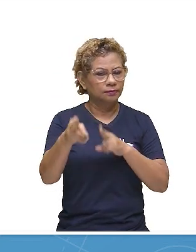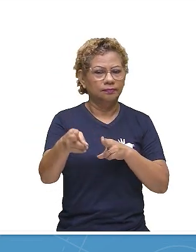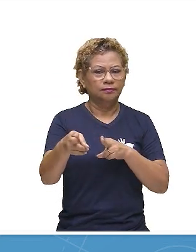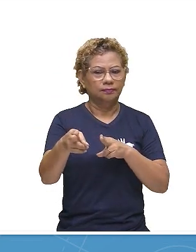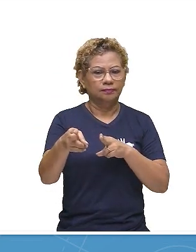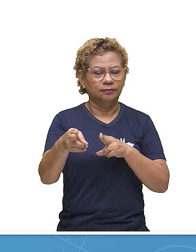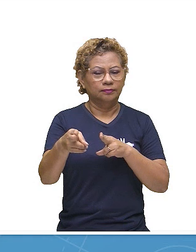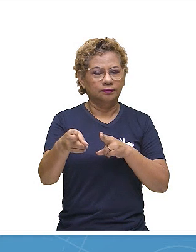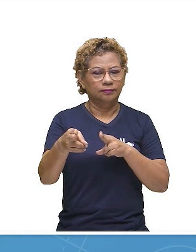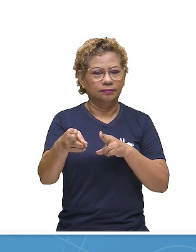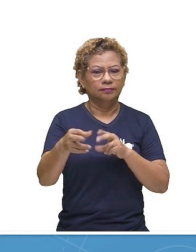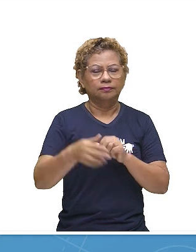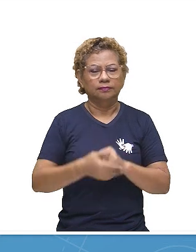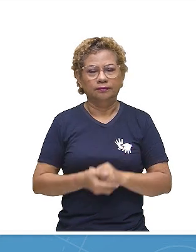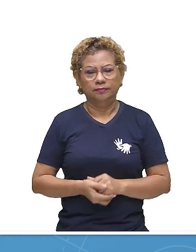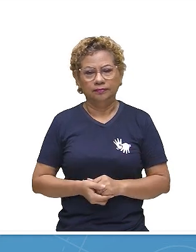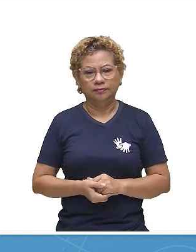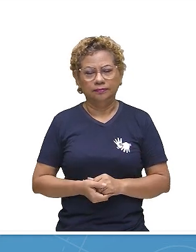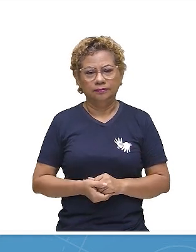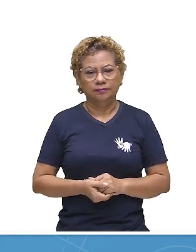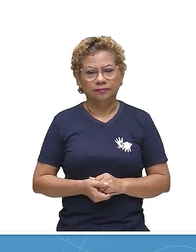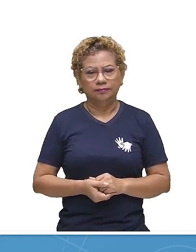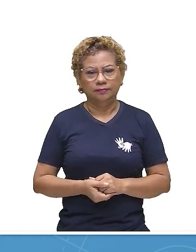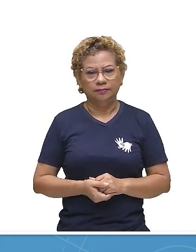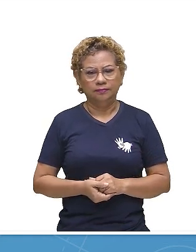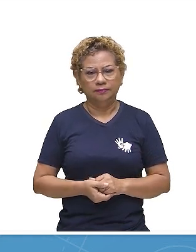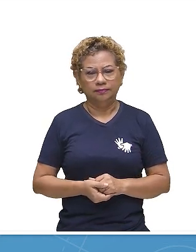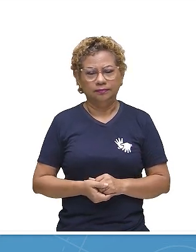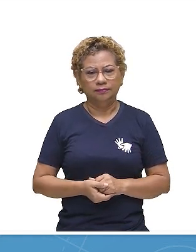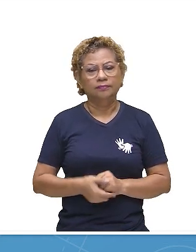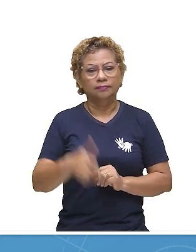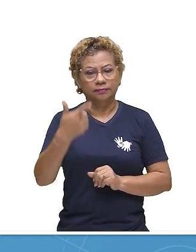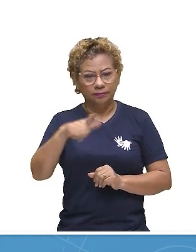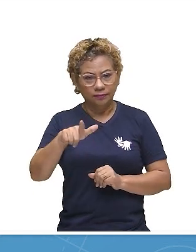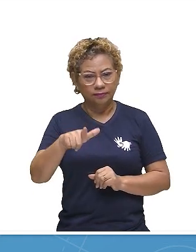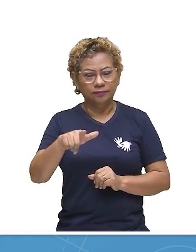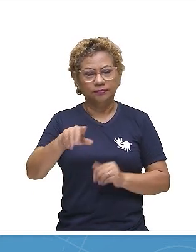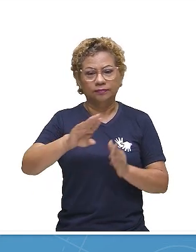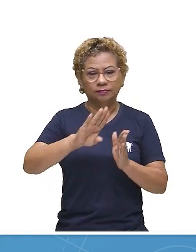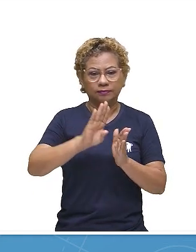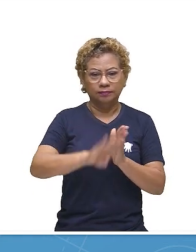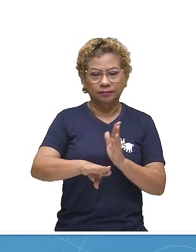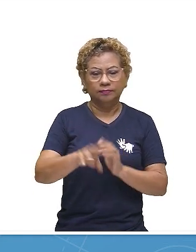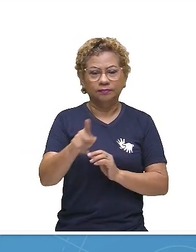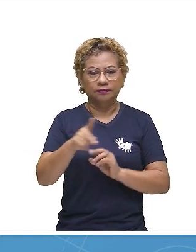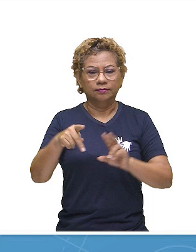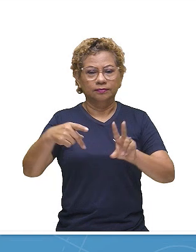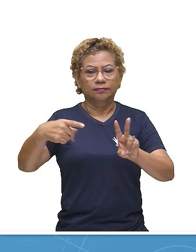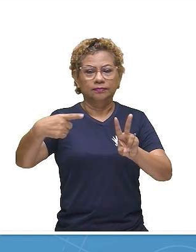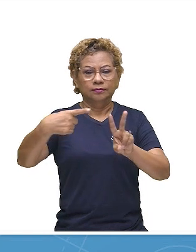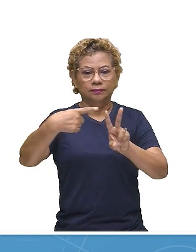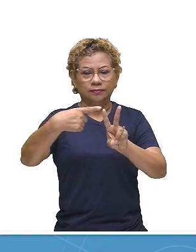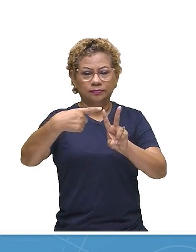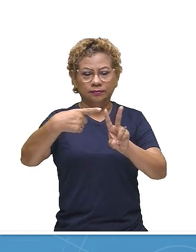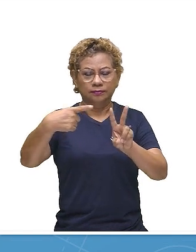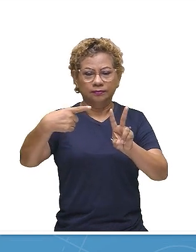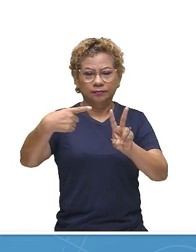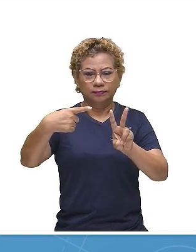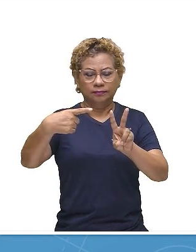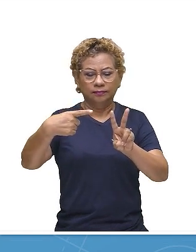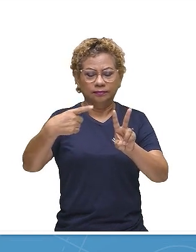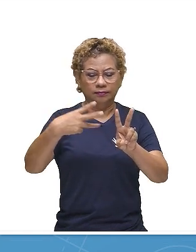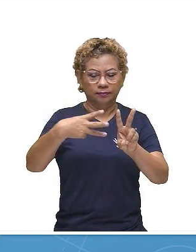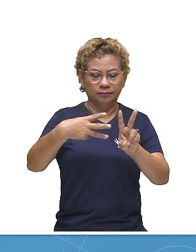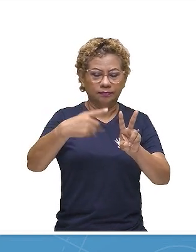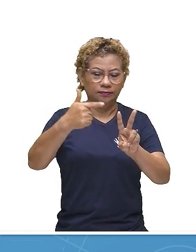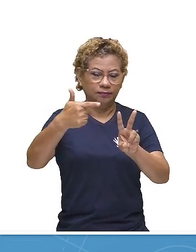a 9, né? 3 ao quadrado é 9. Raiz quadrada de 9 é 3. Aqui, por